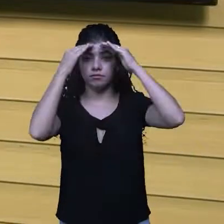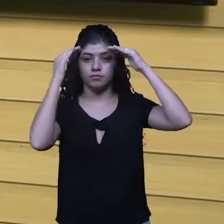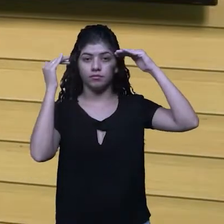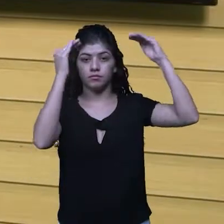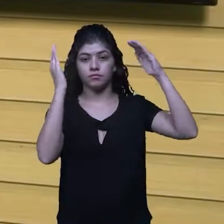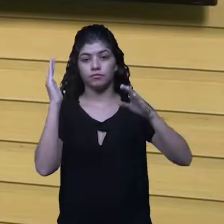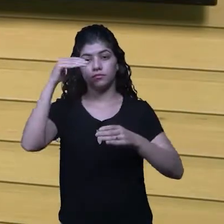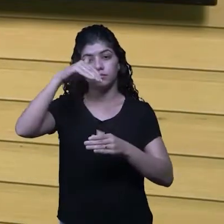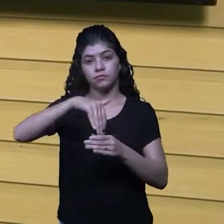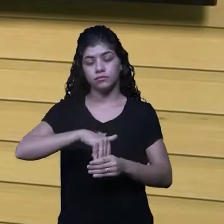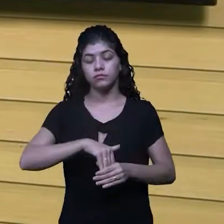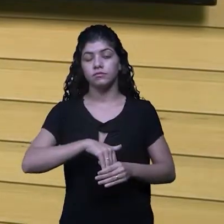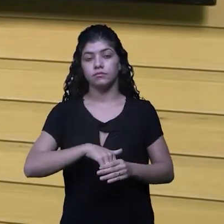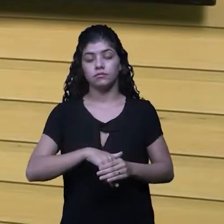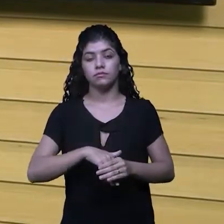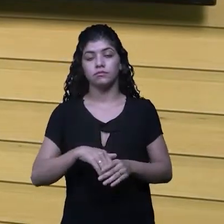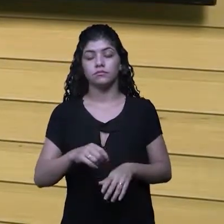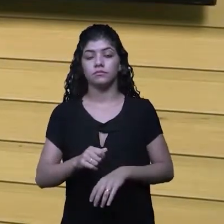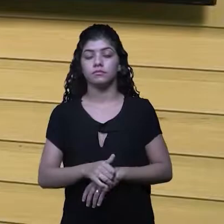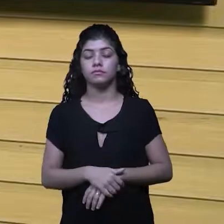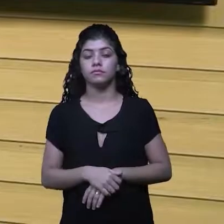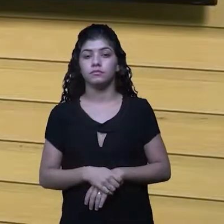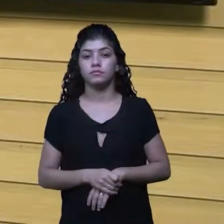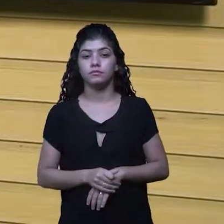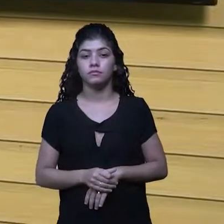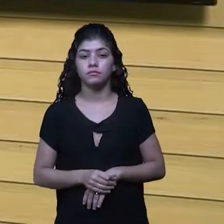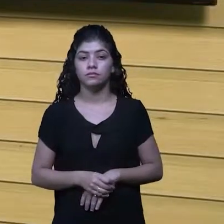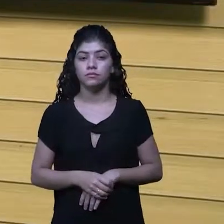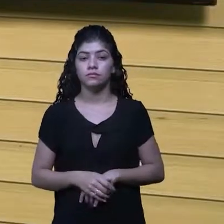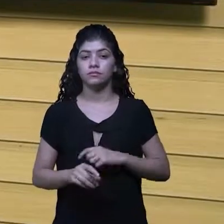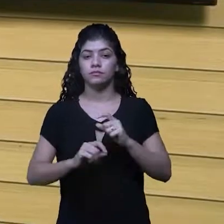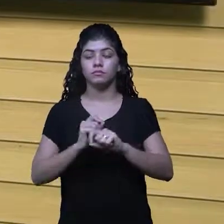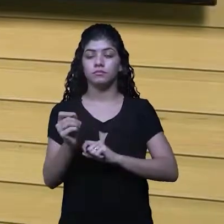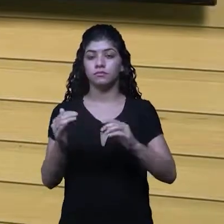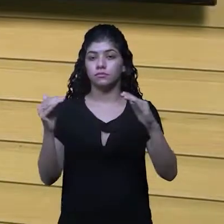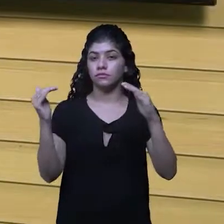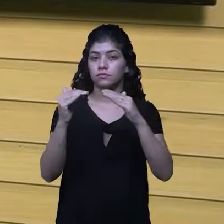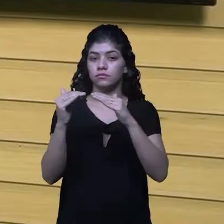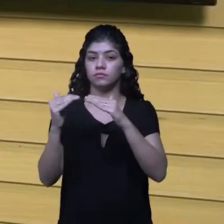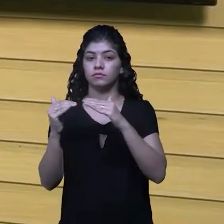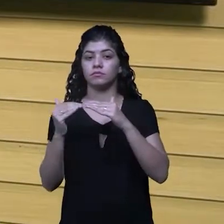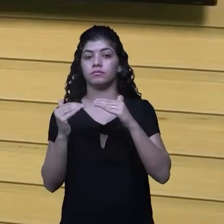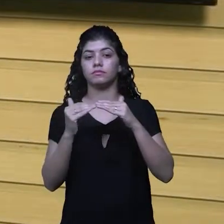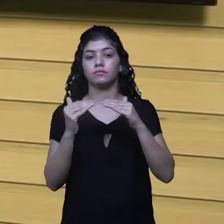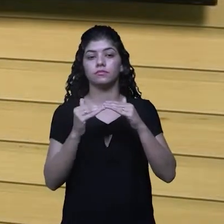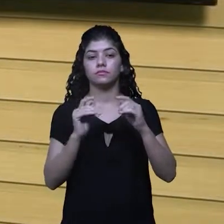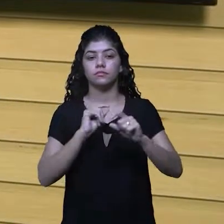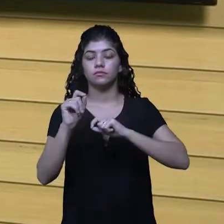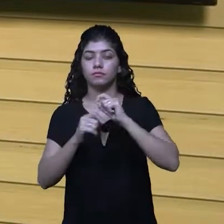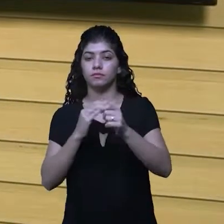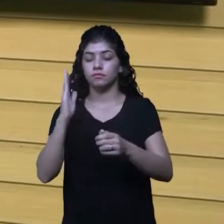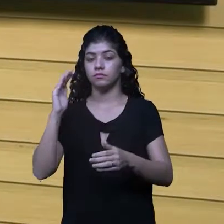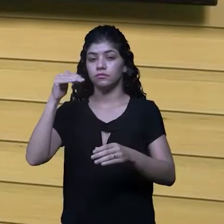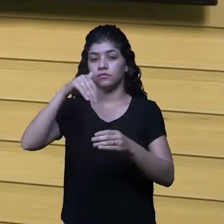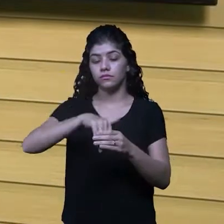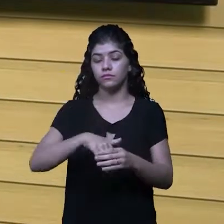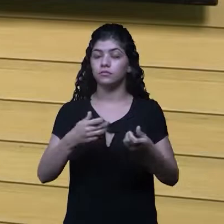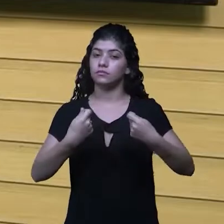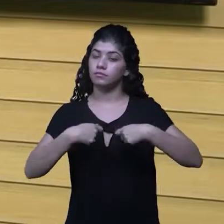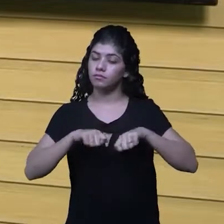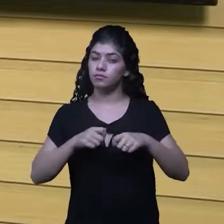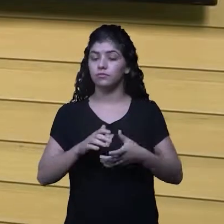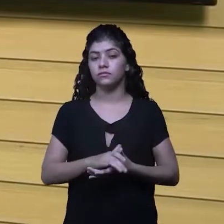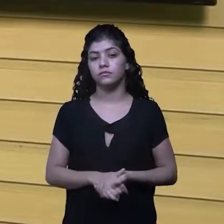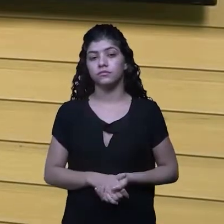dentro dos instrumentos de medida para que eles se encaixem dentro do que está sendo cobrado aqui.